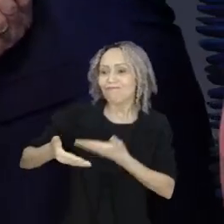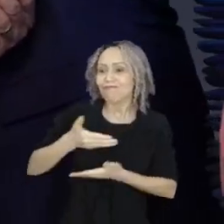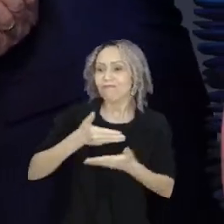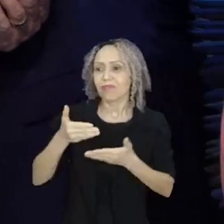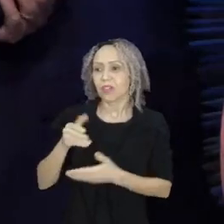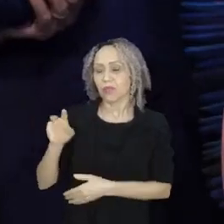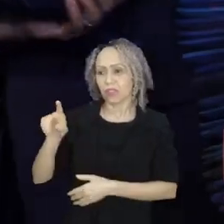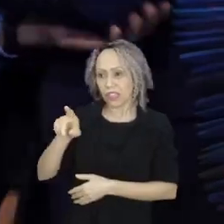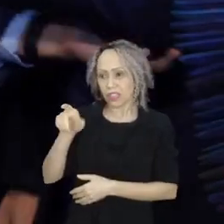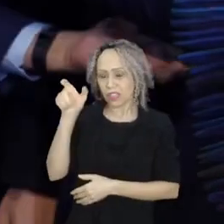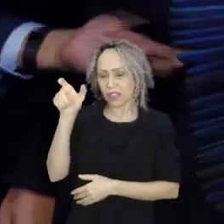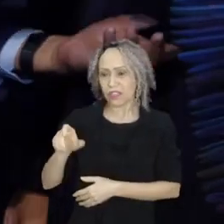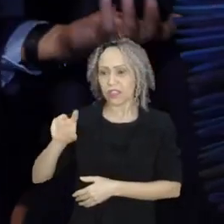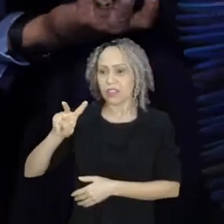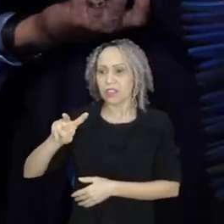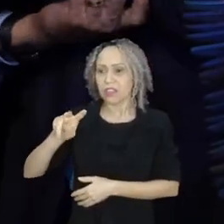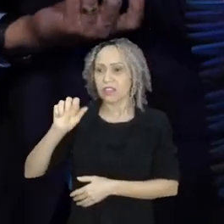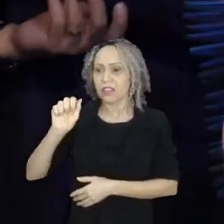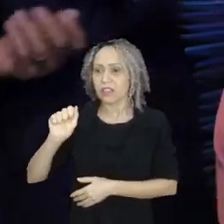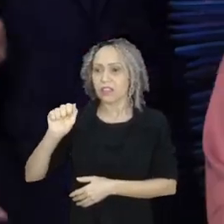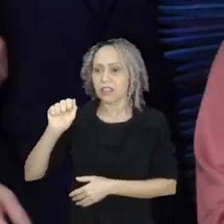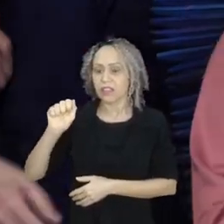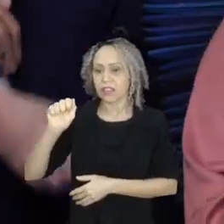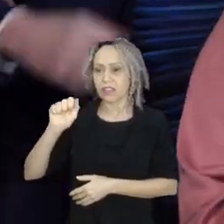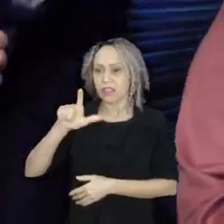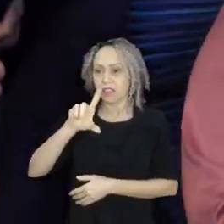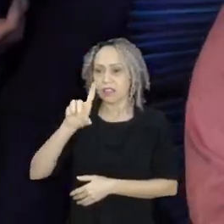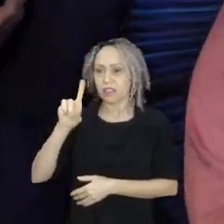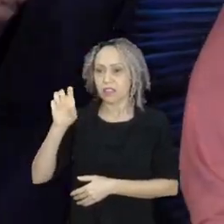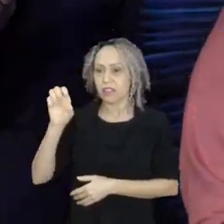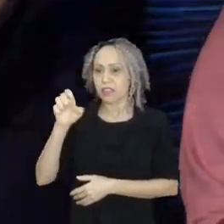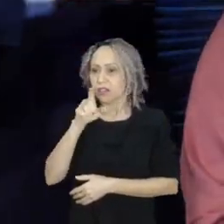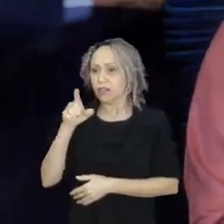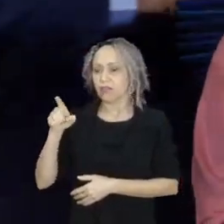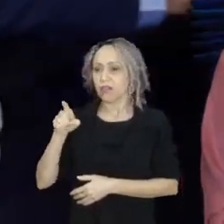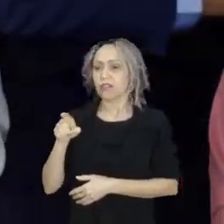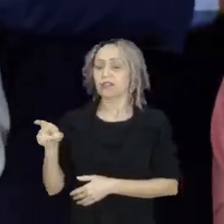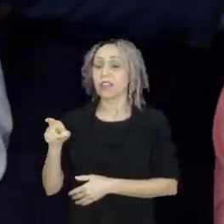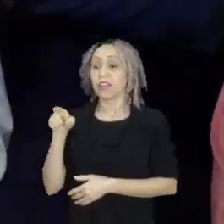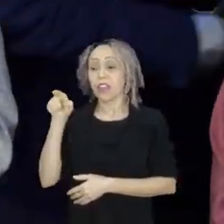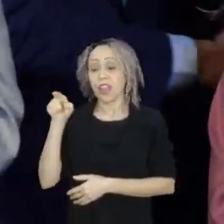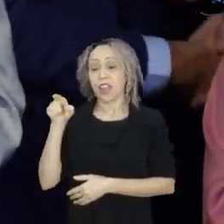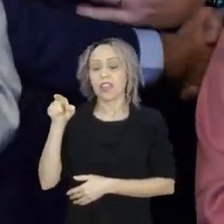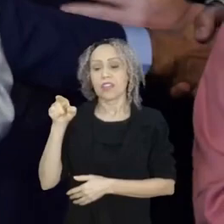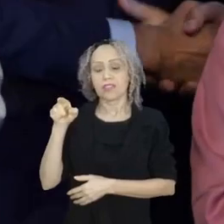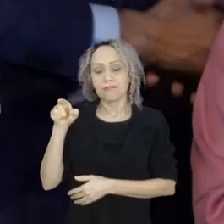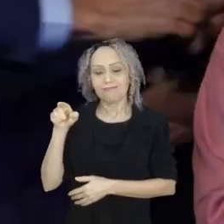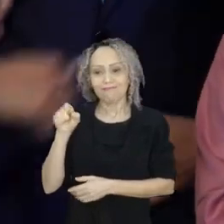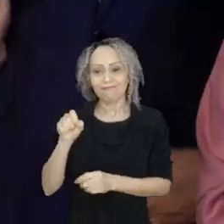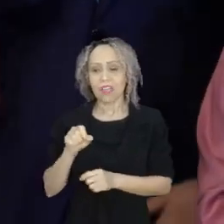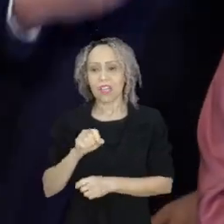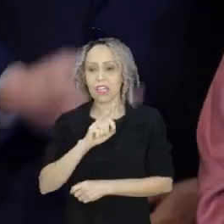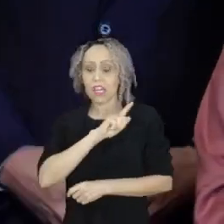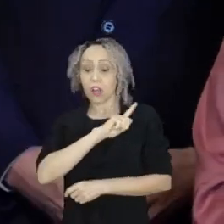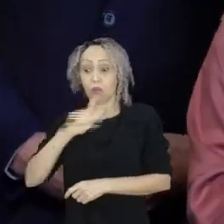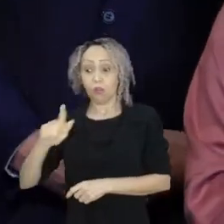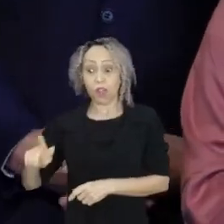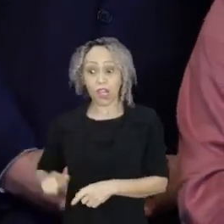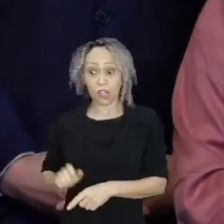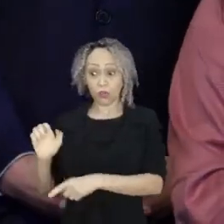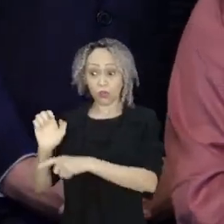estado e eu era presidente da República. Nós tivemos um mandato juntos. E eu fiquei muito